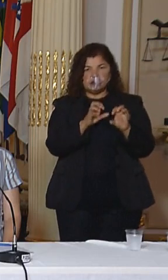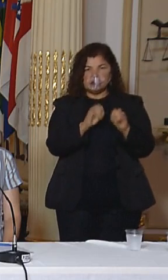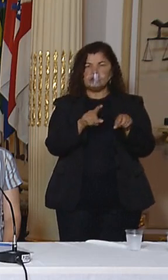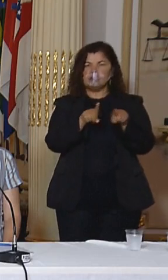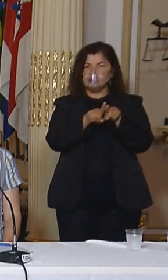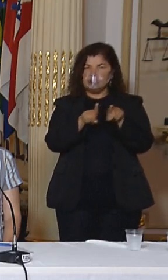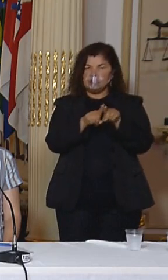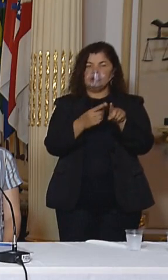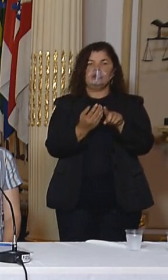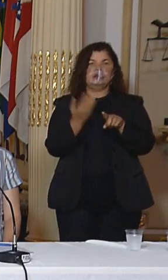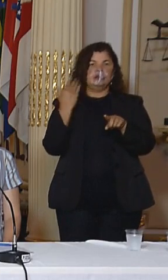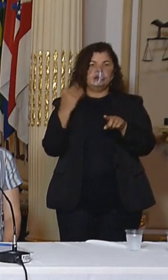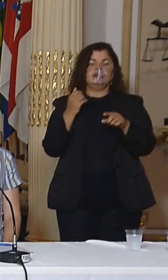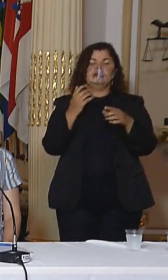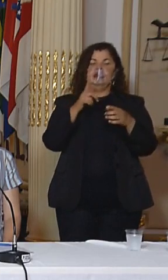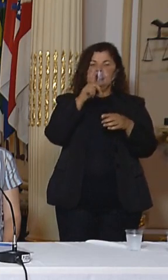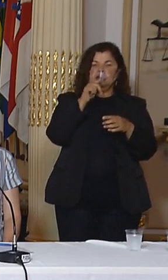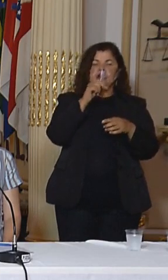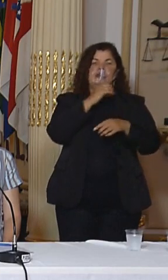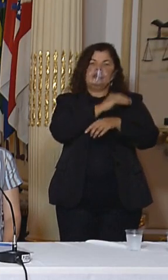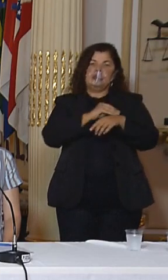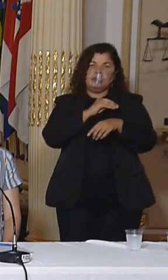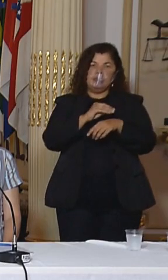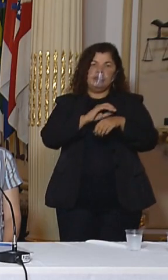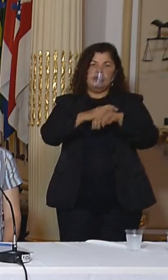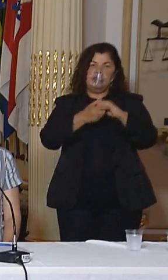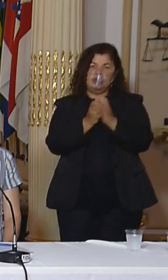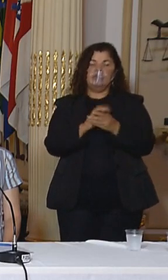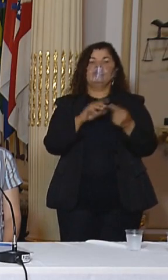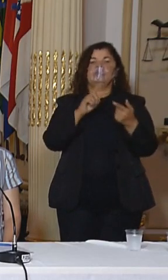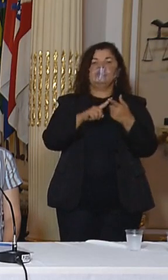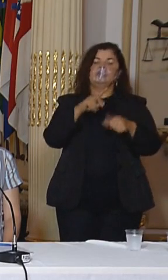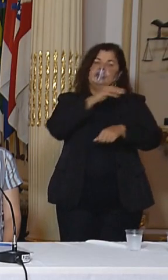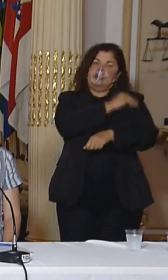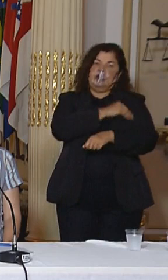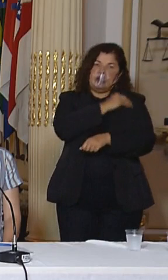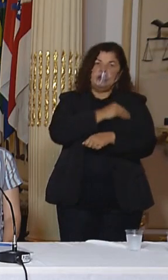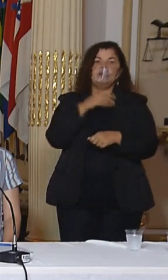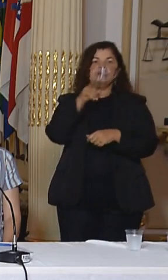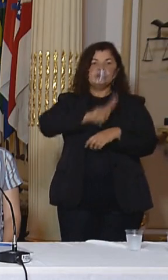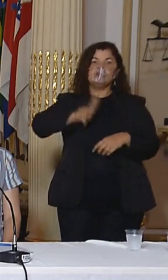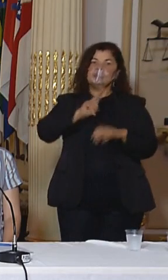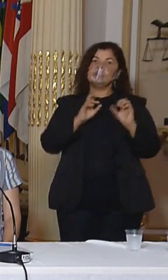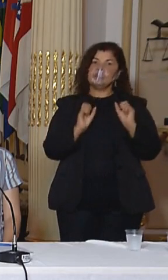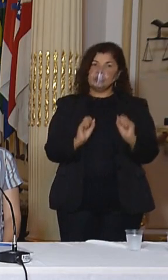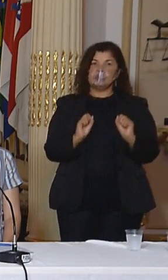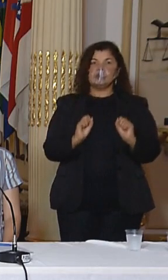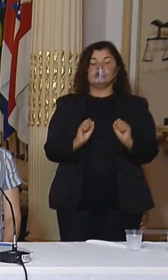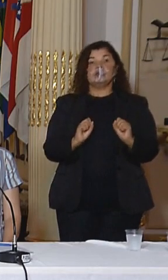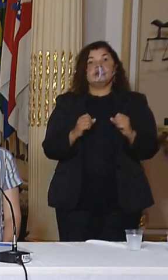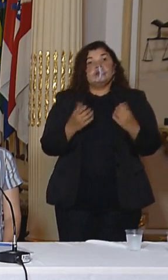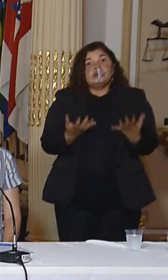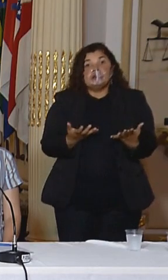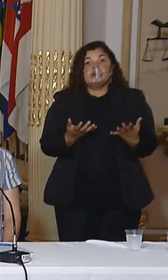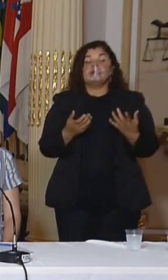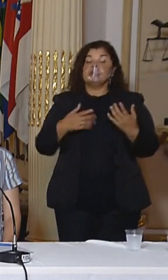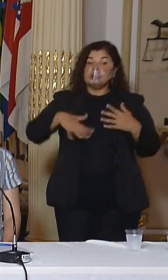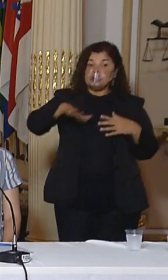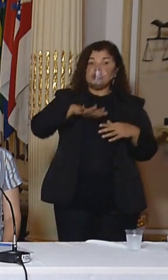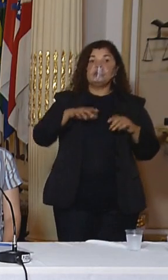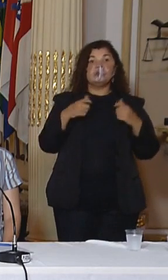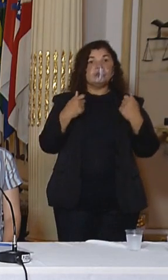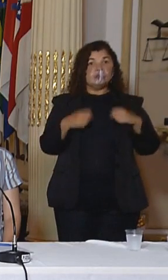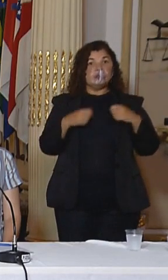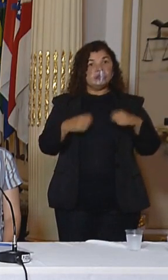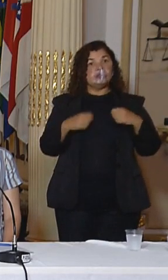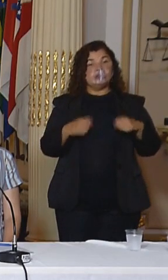de preferência com água e sabão, mas pode usar também o álcool em gel, Então, isso tudo precisa